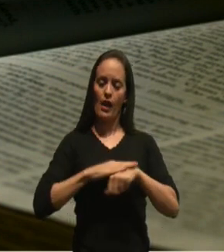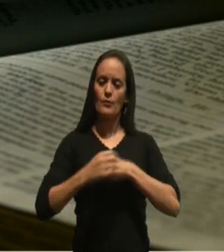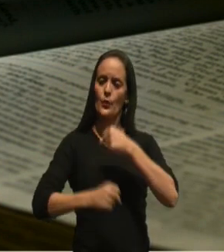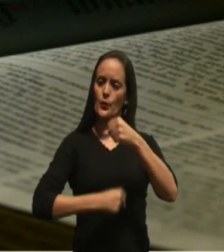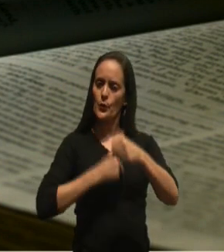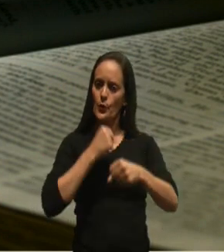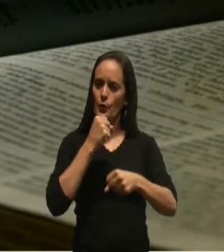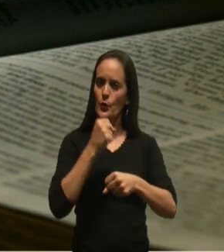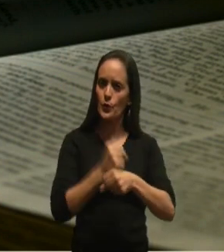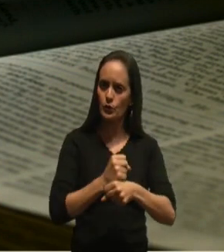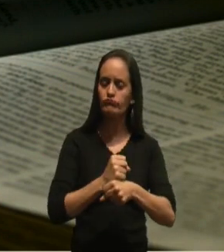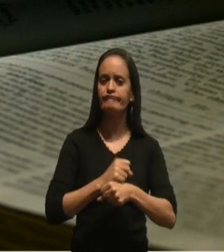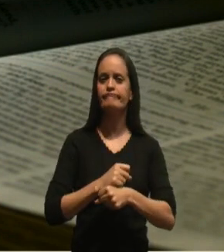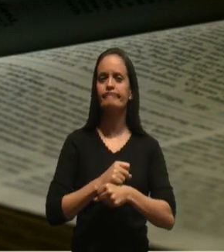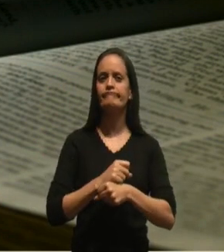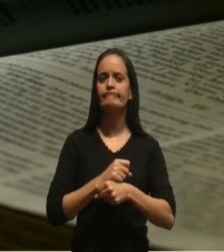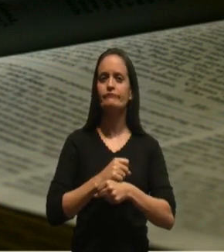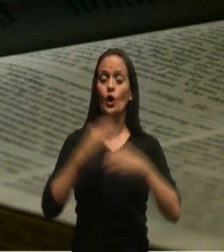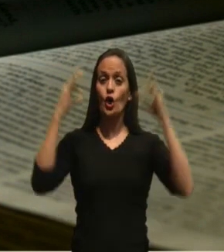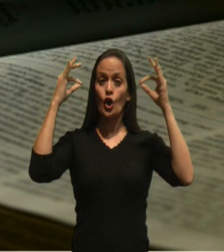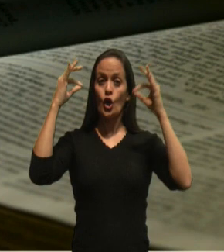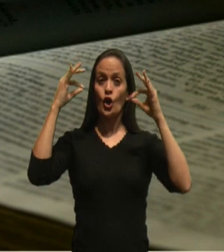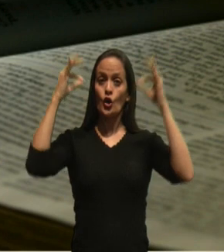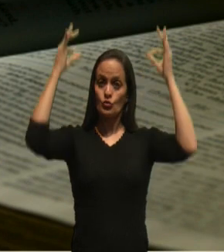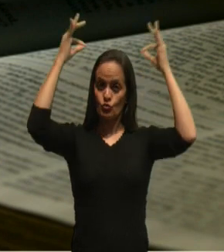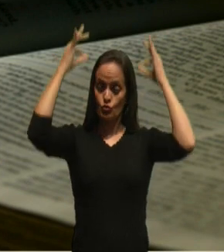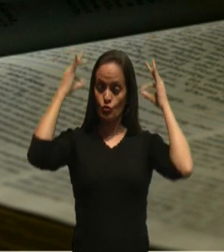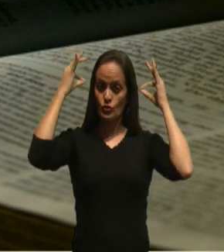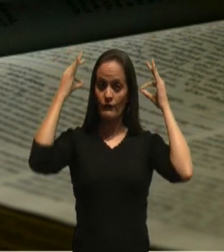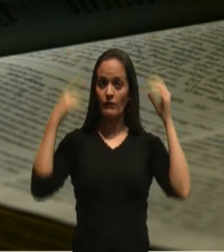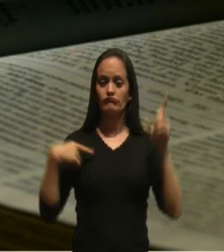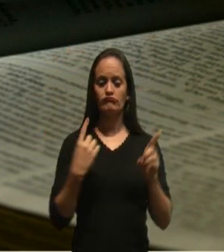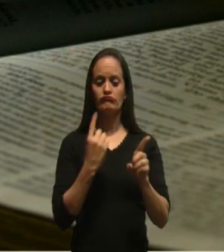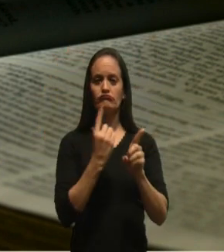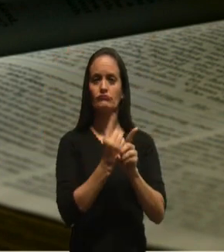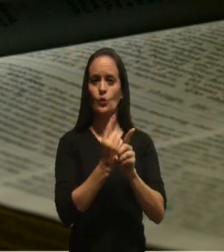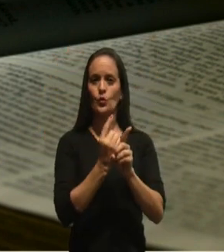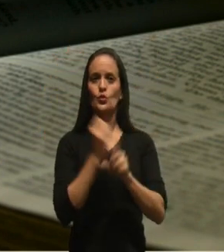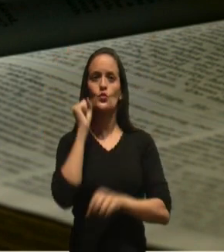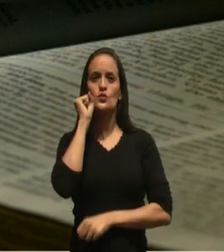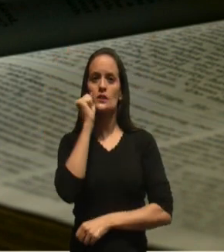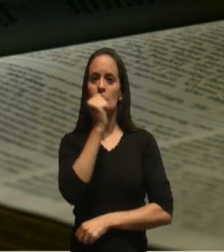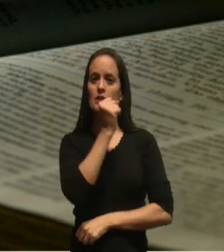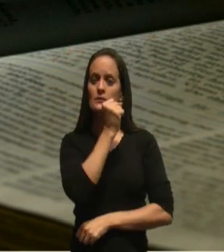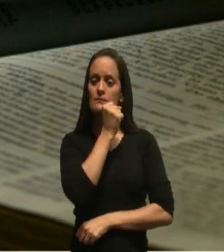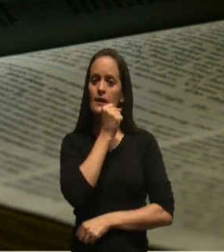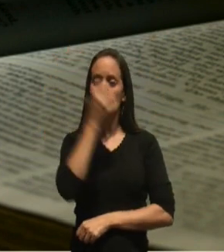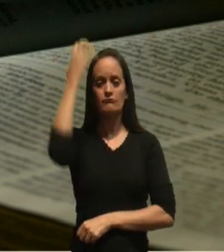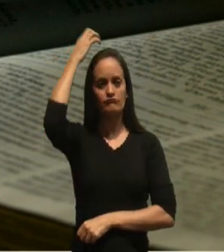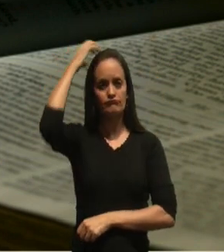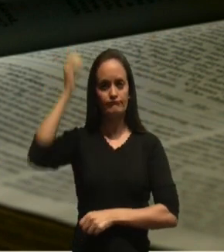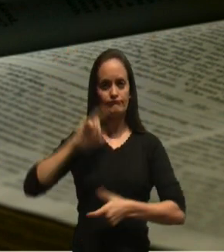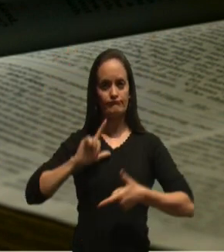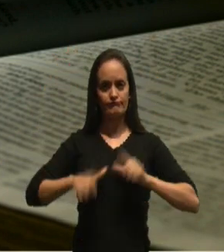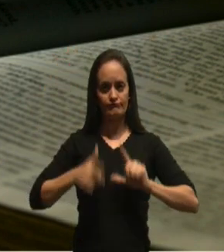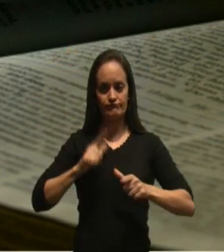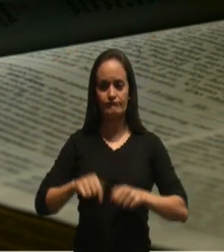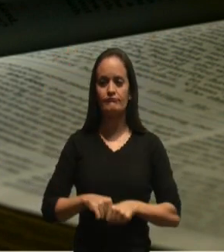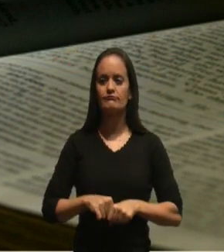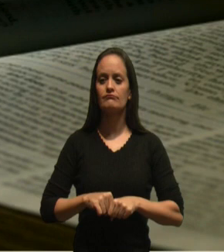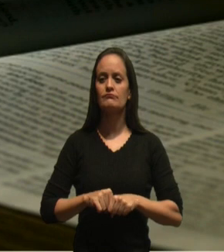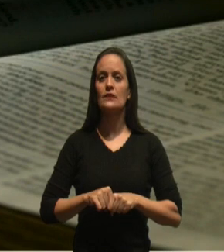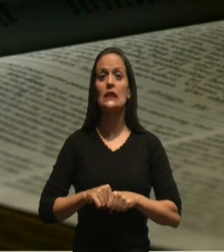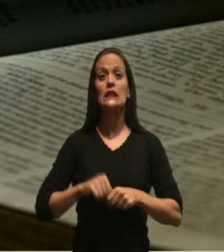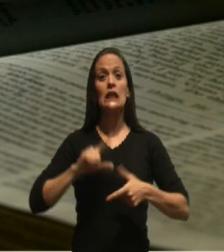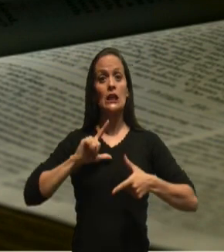anos, foi Josafá ter com Acabe em Samaria. Acabe matou ovelhas e bois em